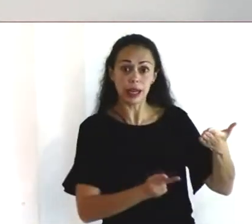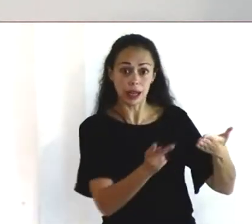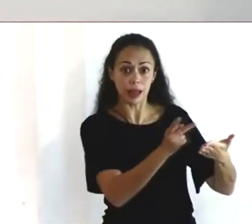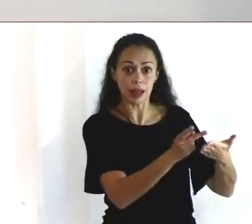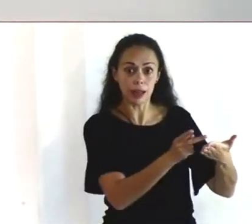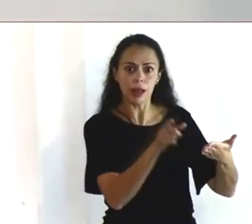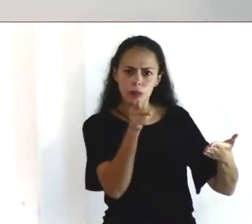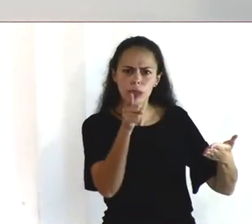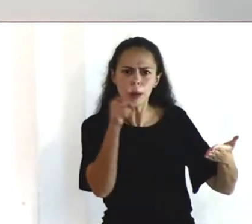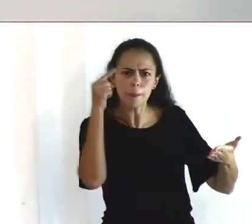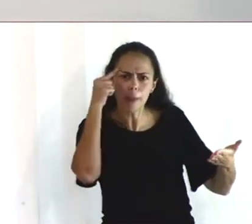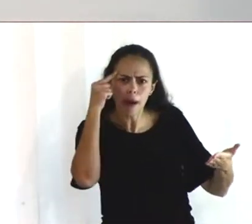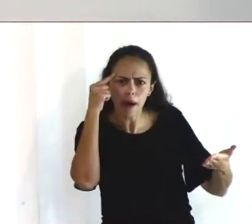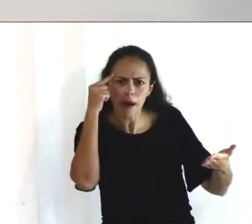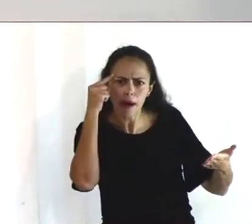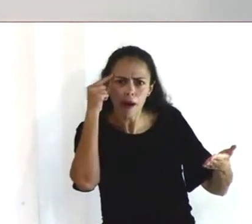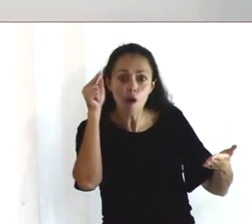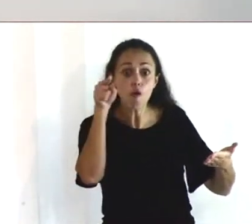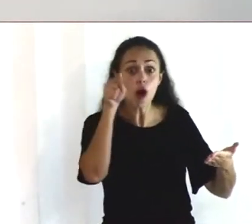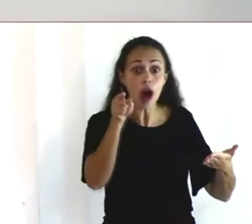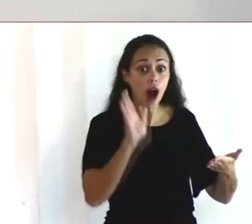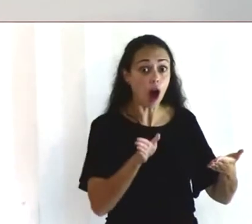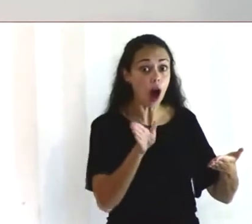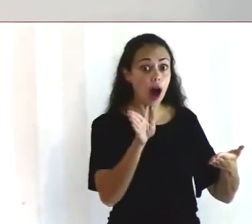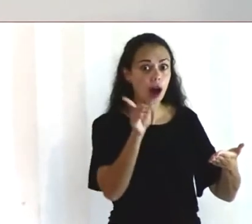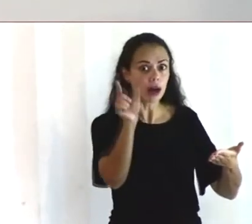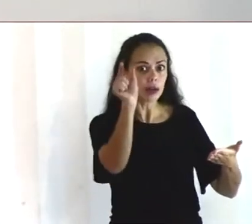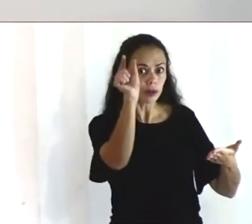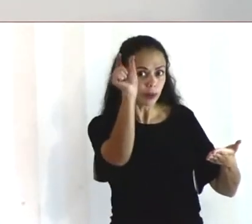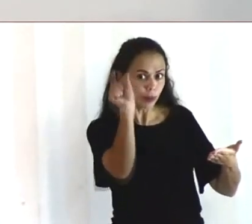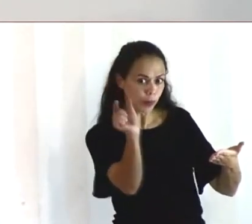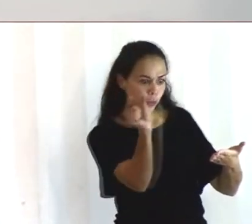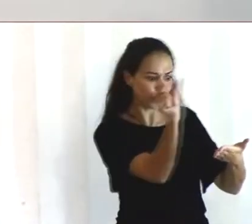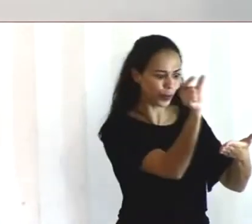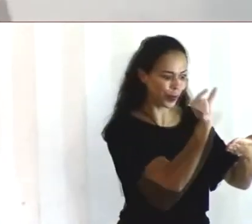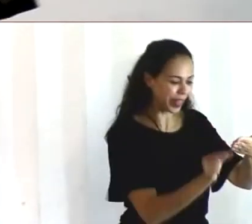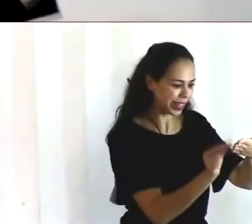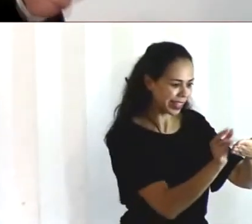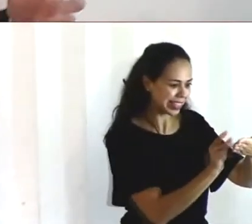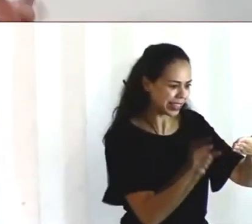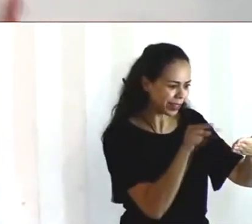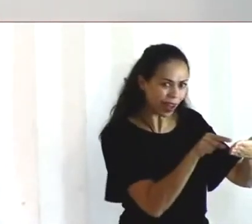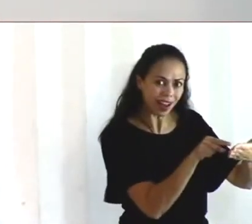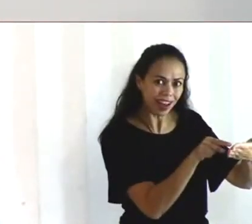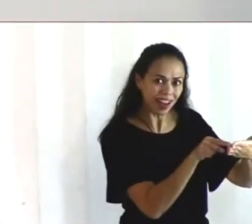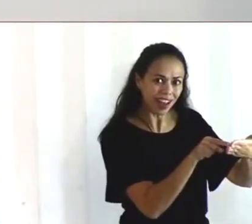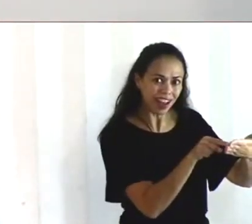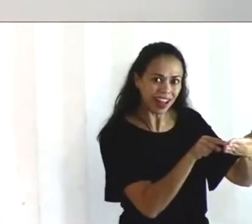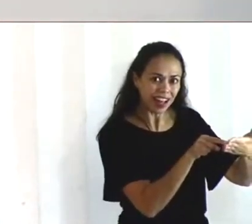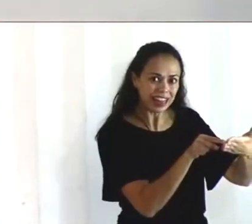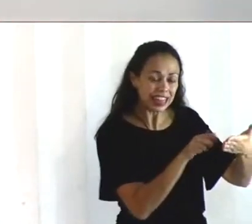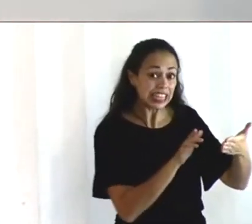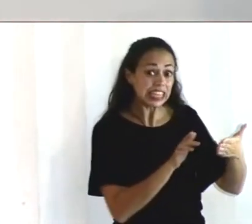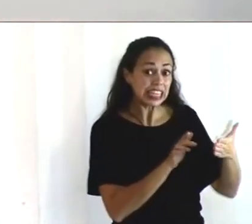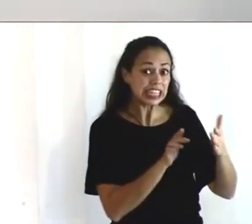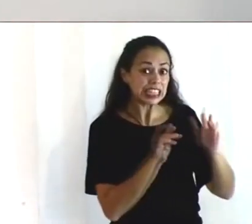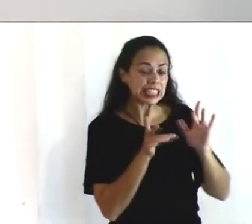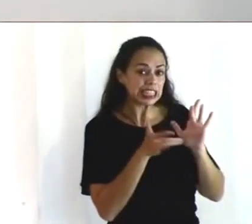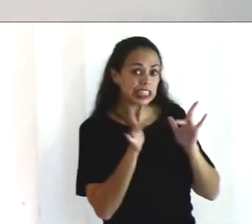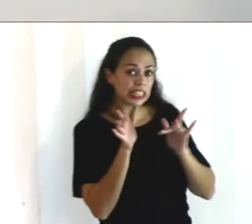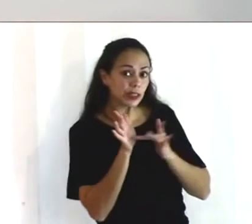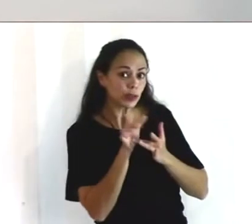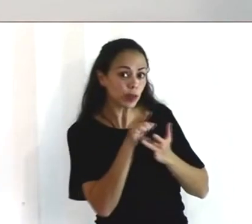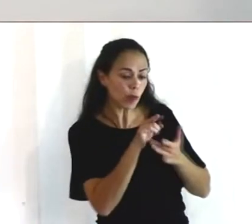de uma cidade, que você fosse uma das pessoas daquela cidade, e que a palavra de Deus fosse o alimento que te desse vida, como eu